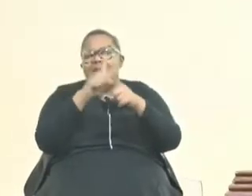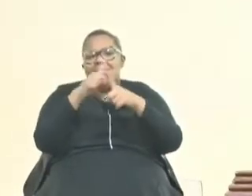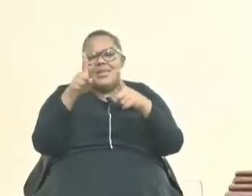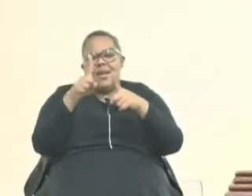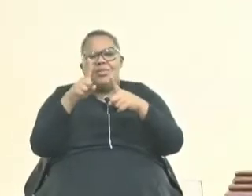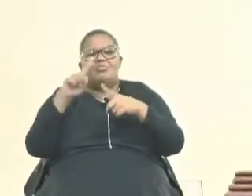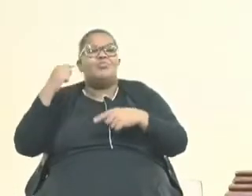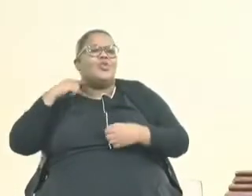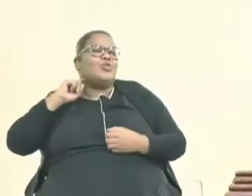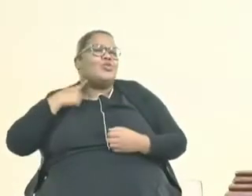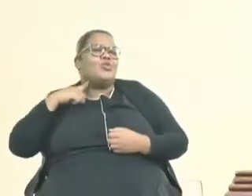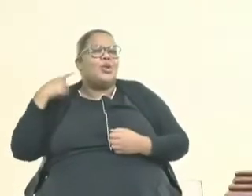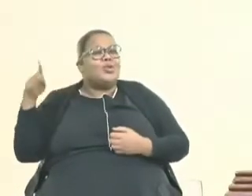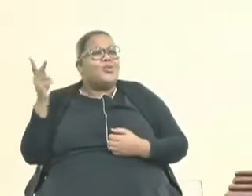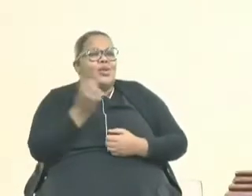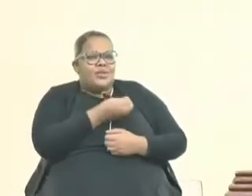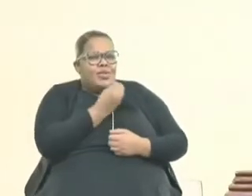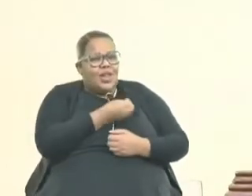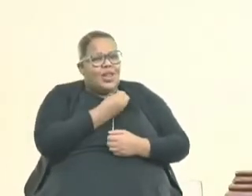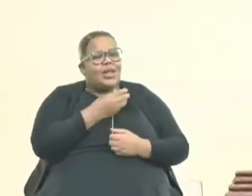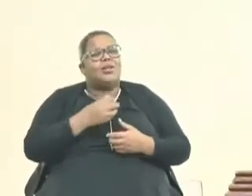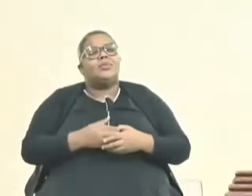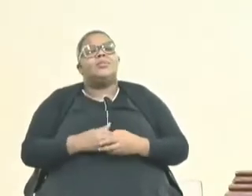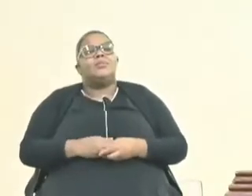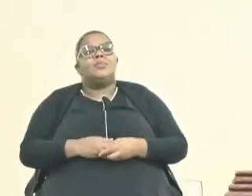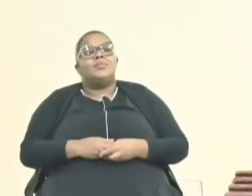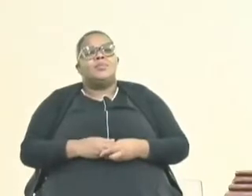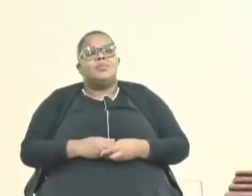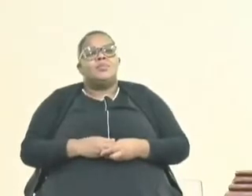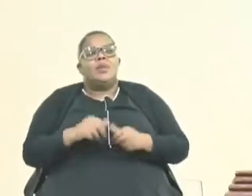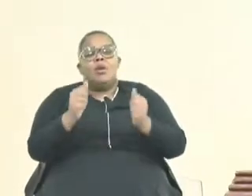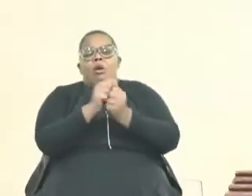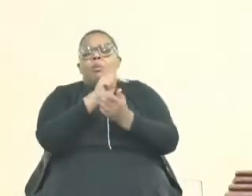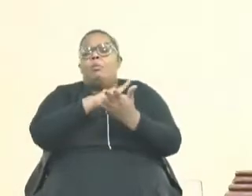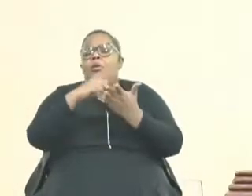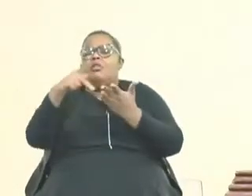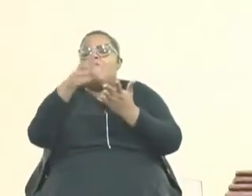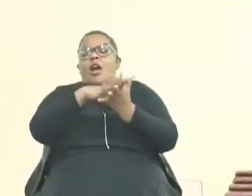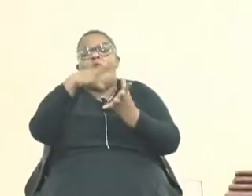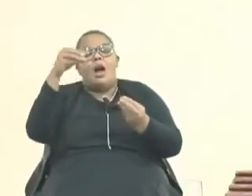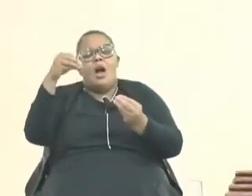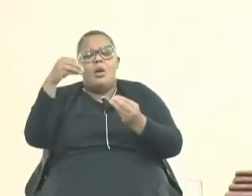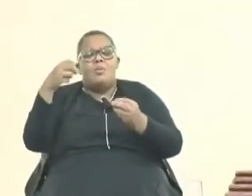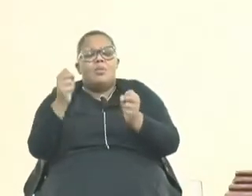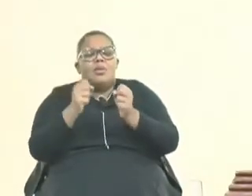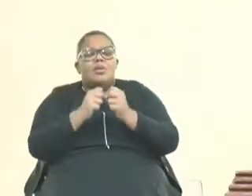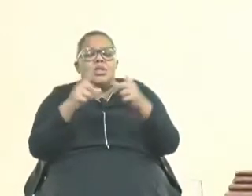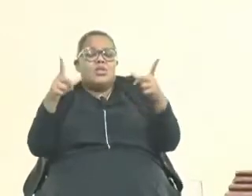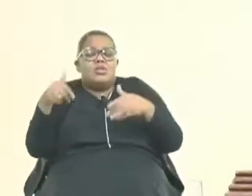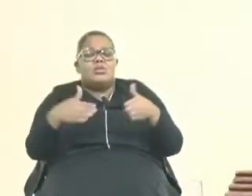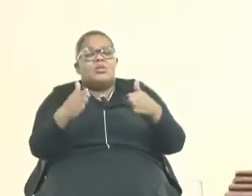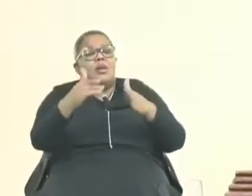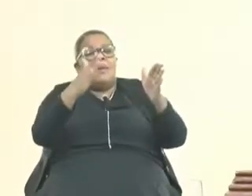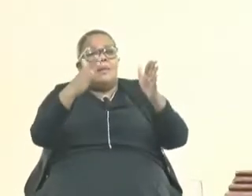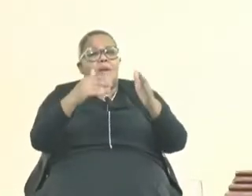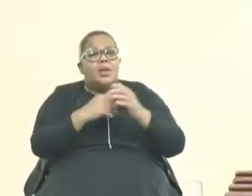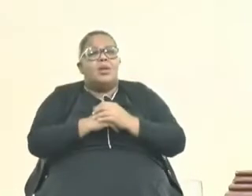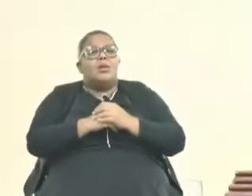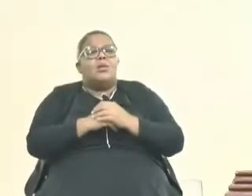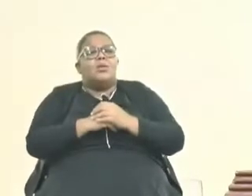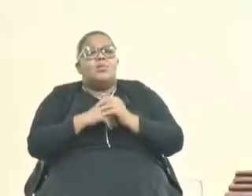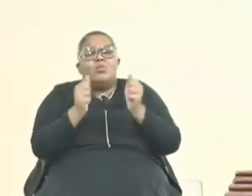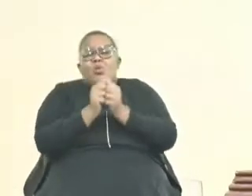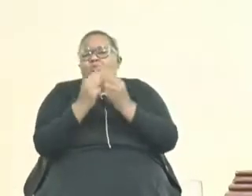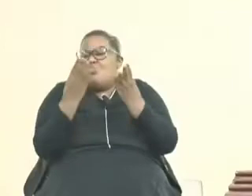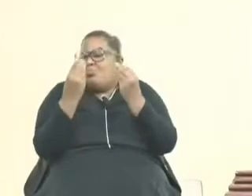nessa geração que nós estamos vendo alguém se pergunta como purificará o mancebo o seu caminho e com tanta